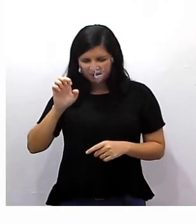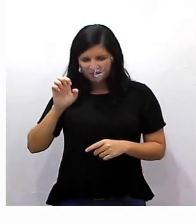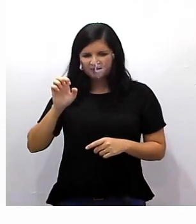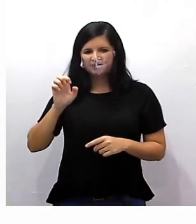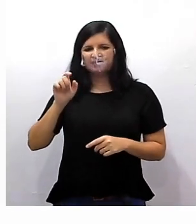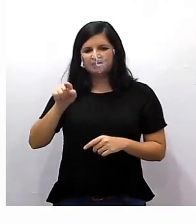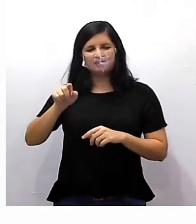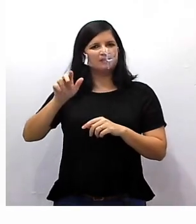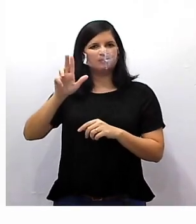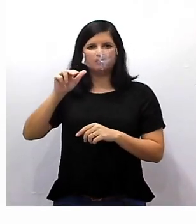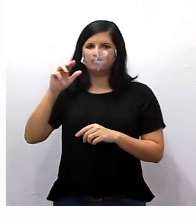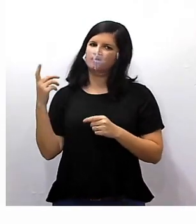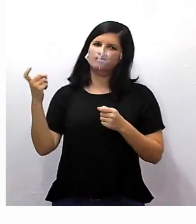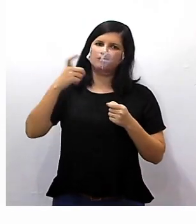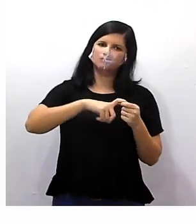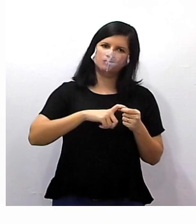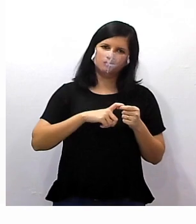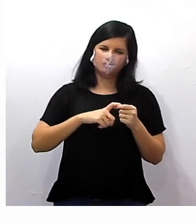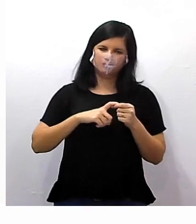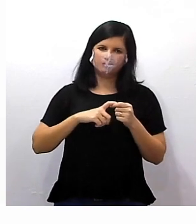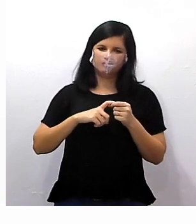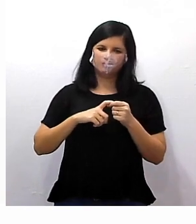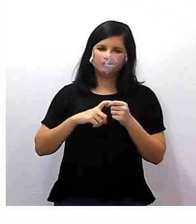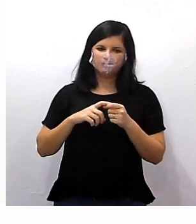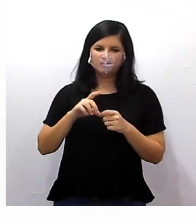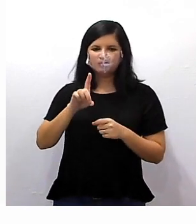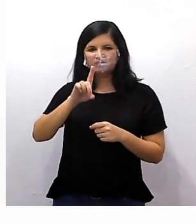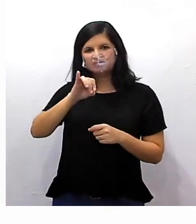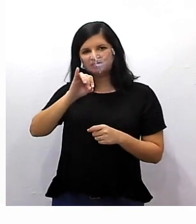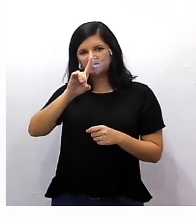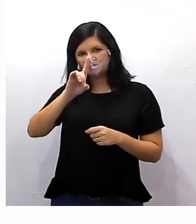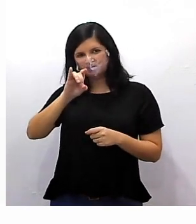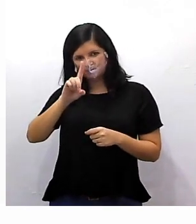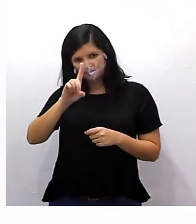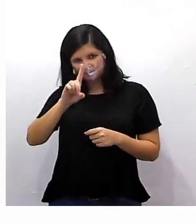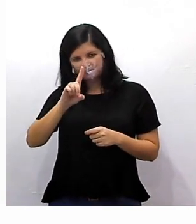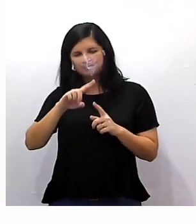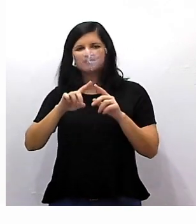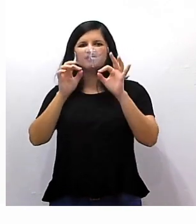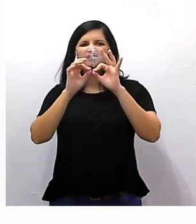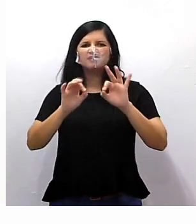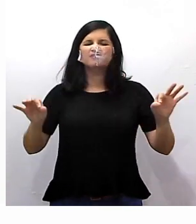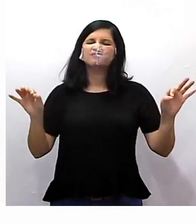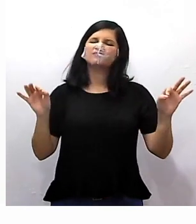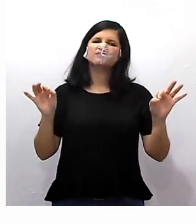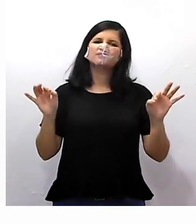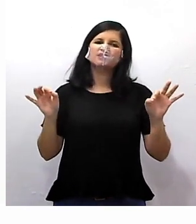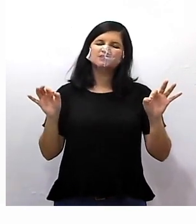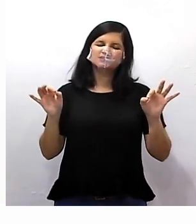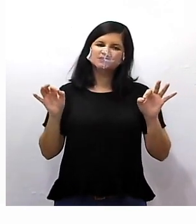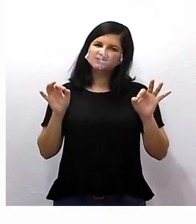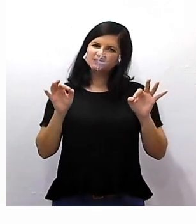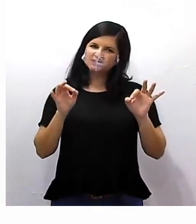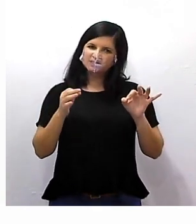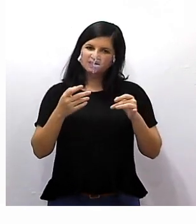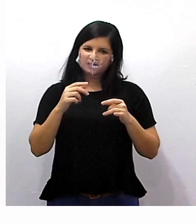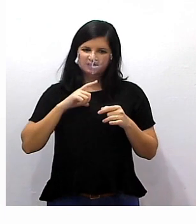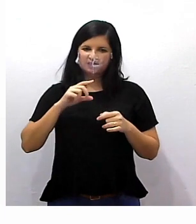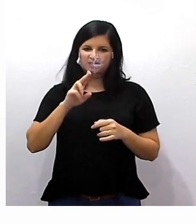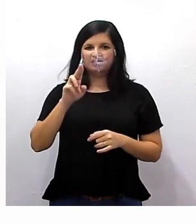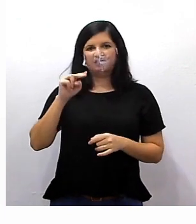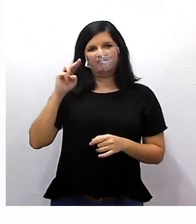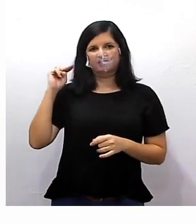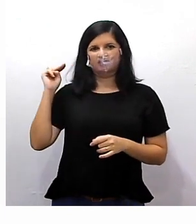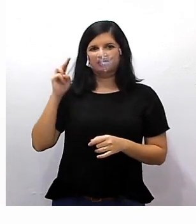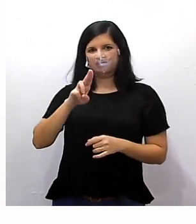O verbo auxiliar que eu utilizo no passado simples é o did, tá certo? Só que é uma frase, a gente tem um never ali, né?